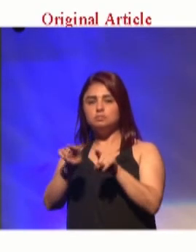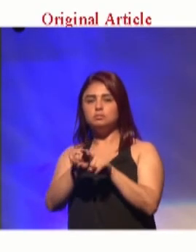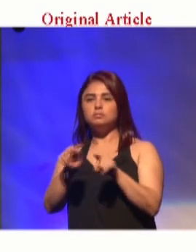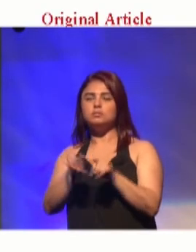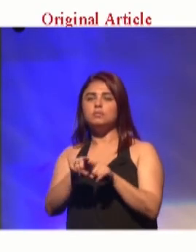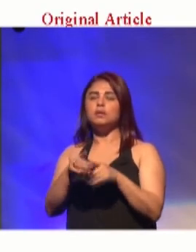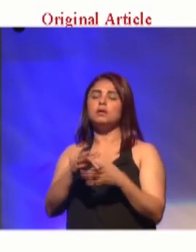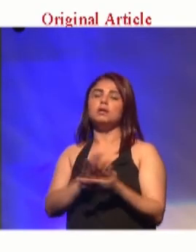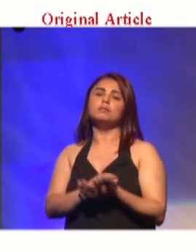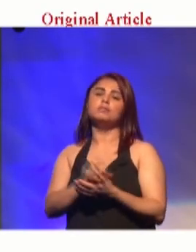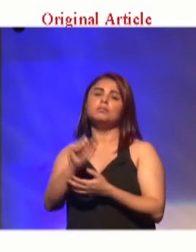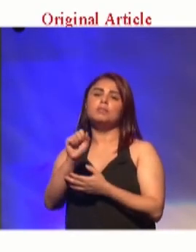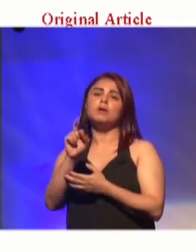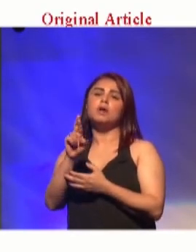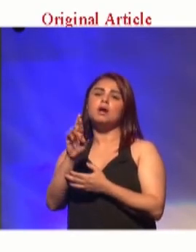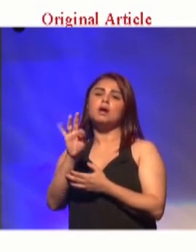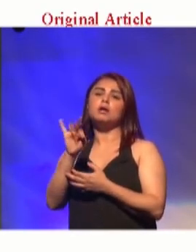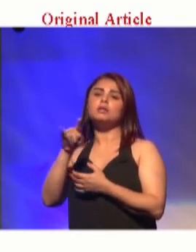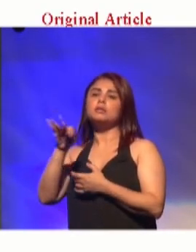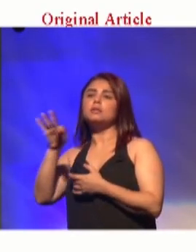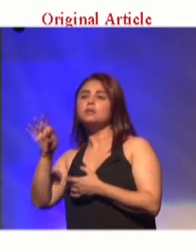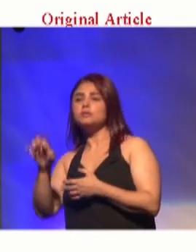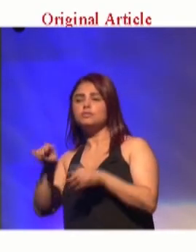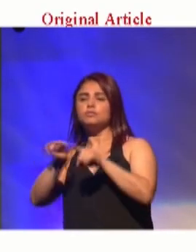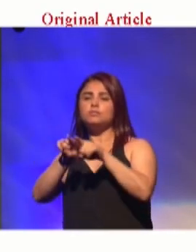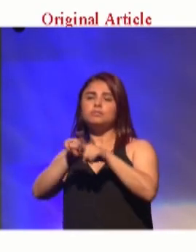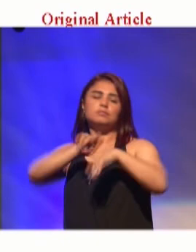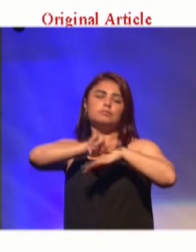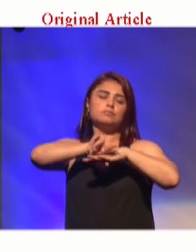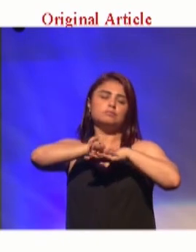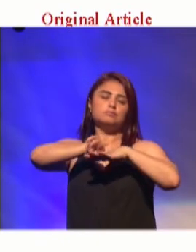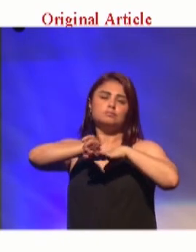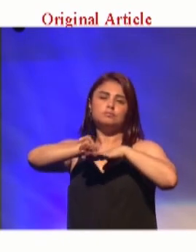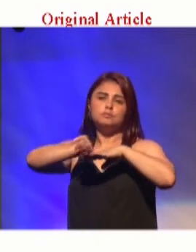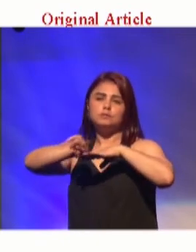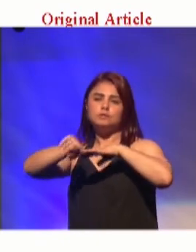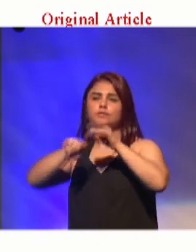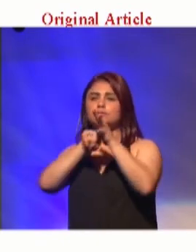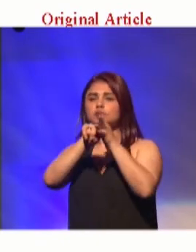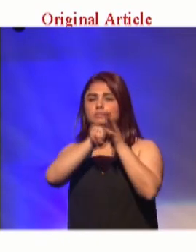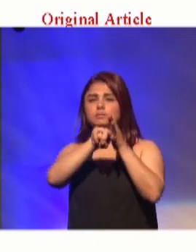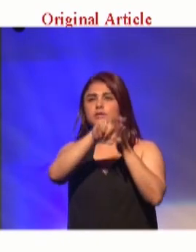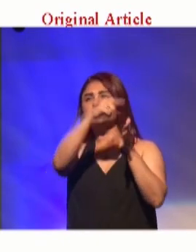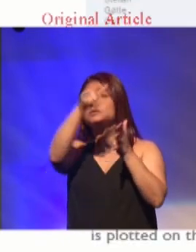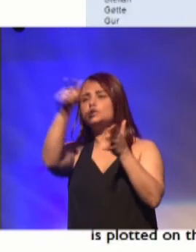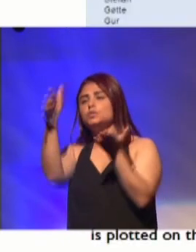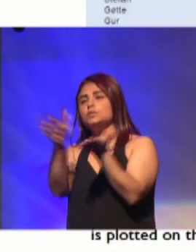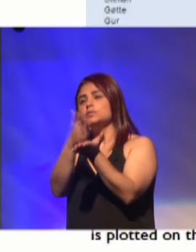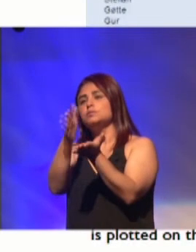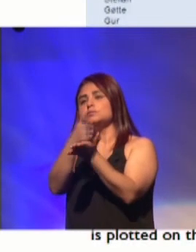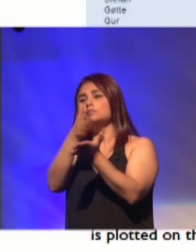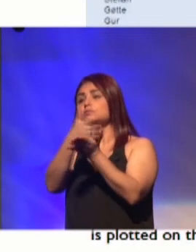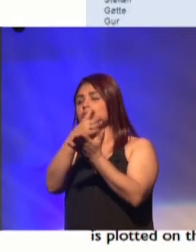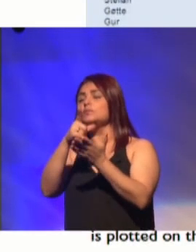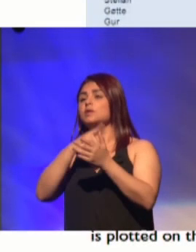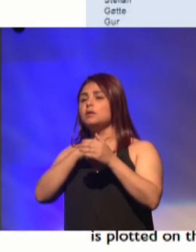osteoartrite. Outros trabalhos em várias revistas com diferentes graus de evidência.